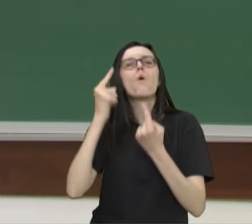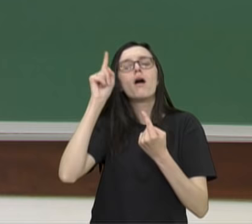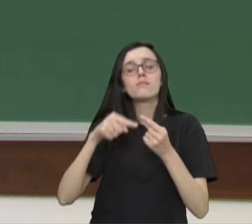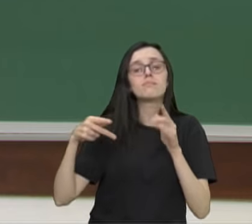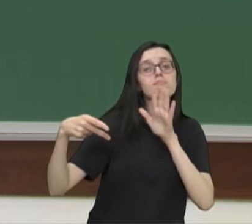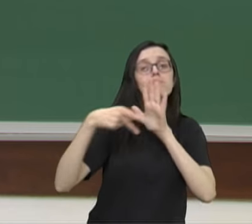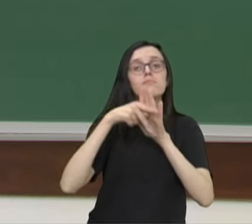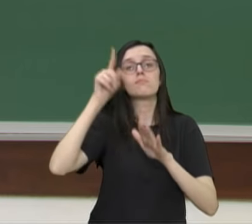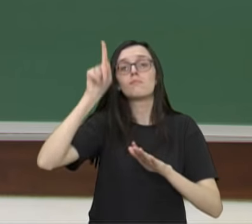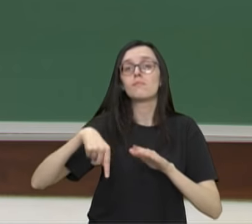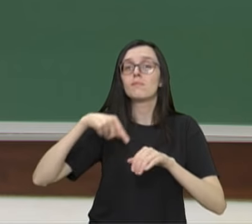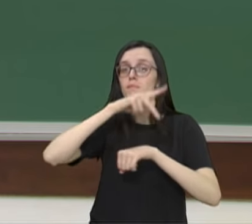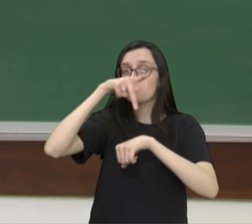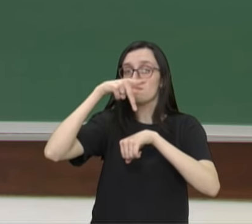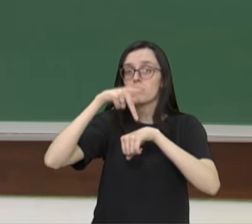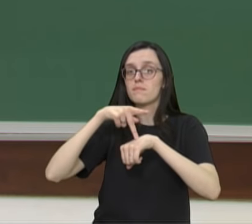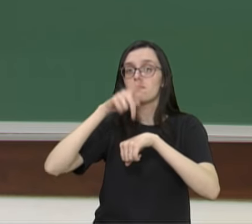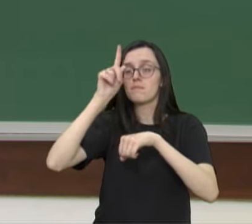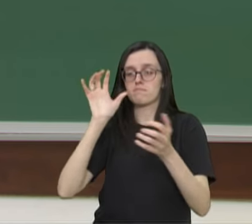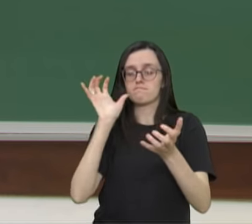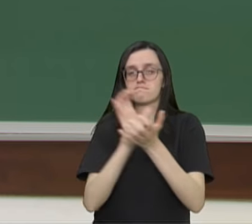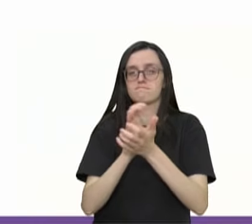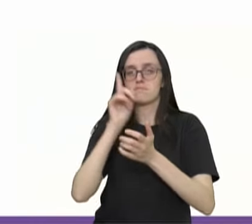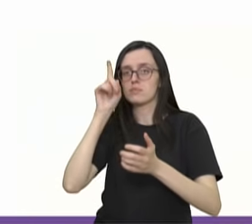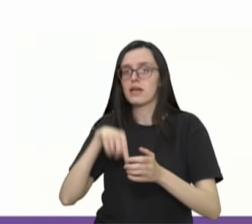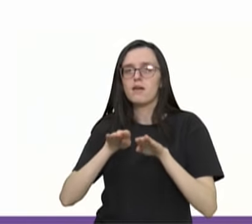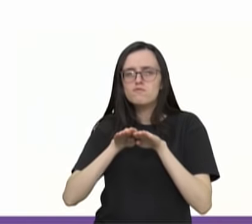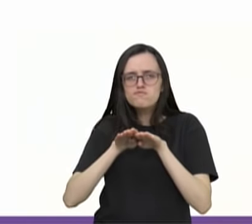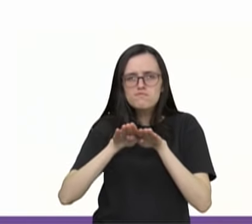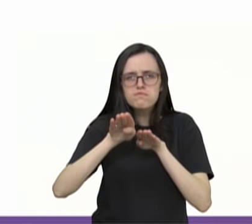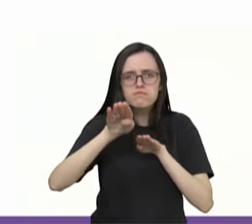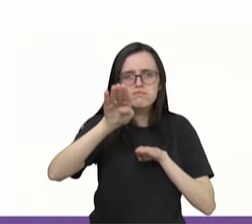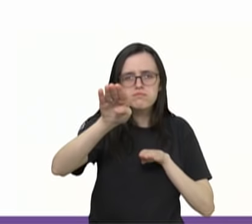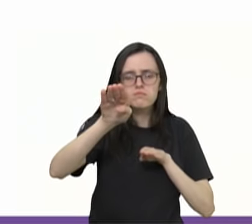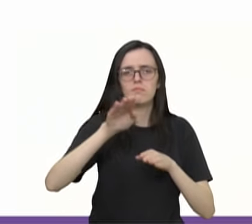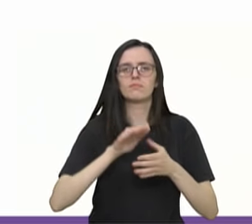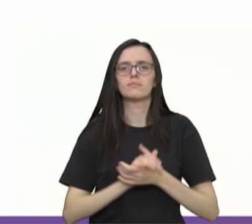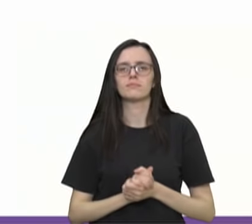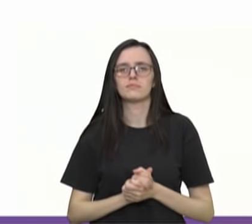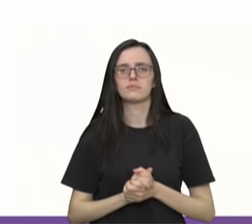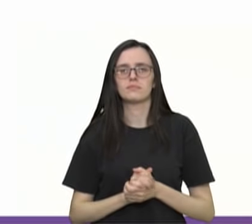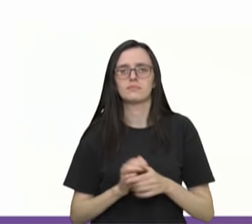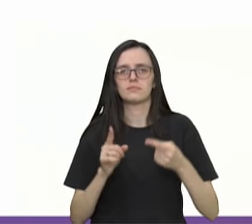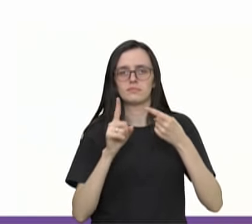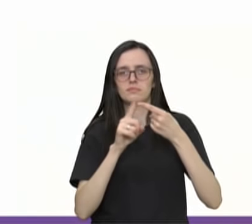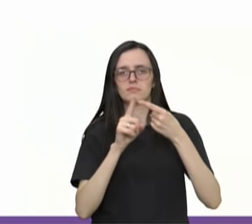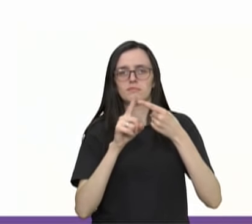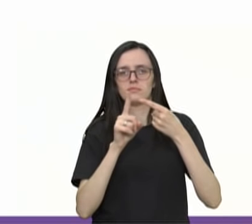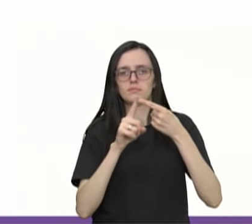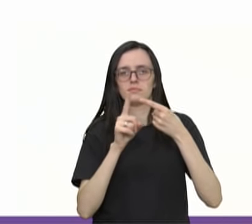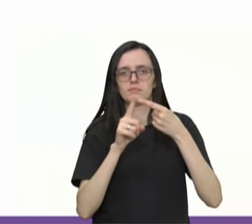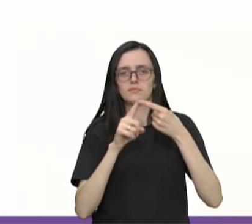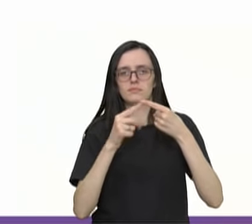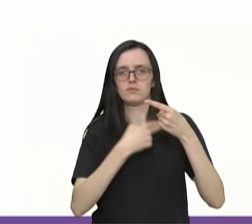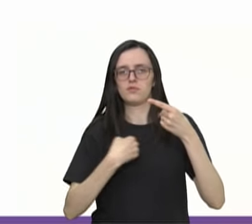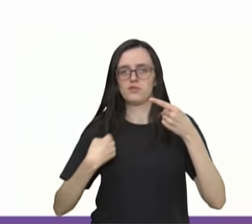dos países com economia industrial considerada emergente letra a china